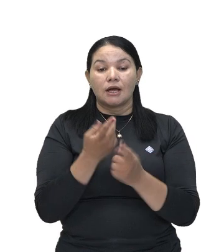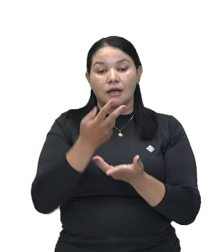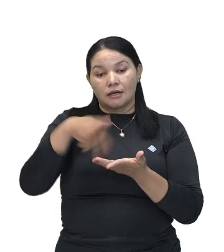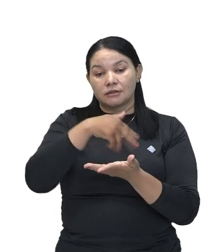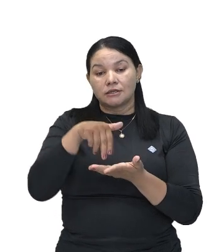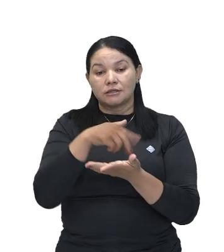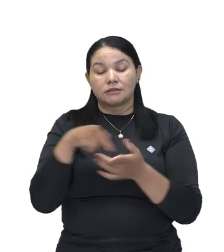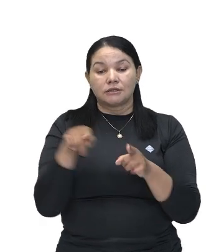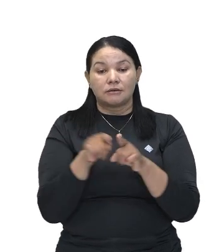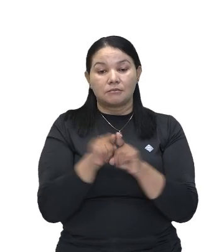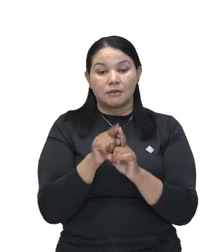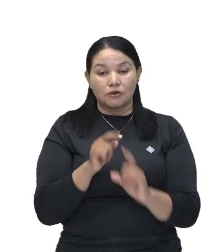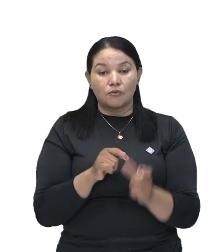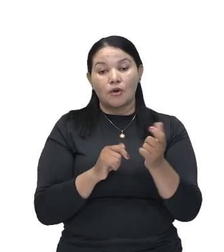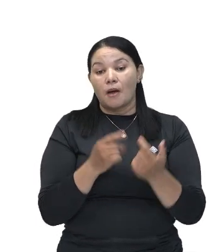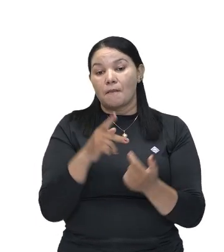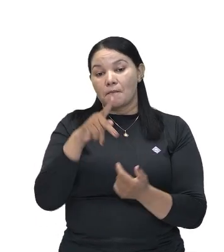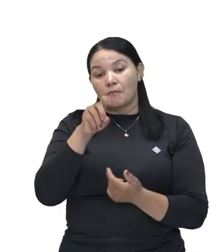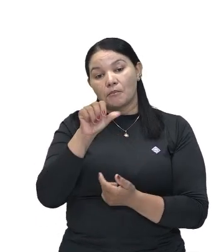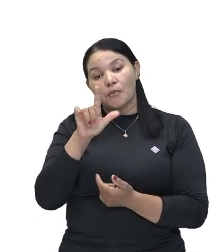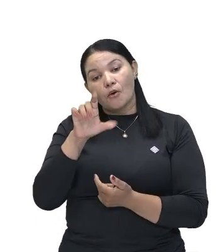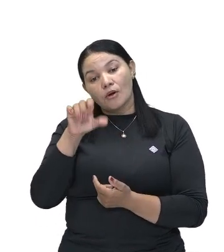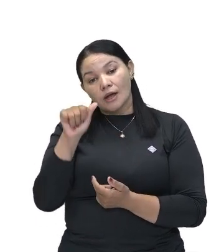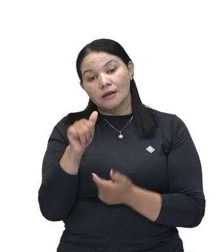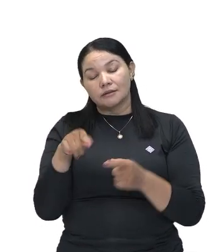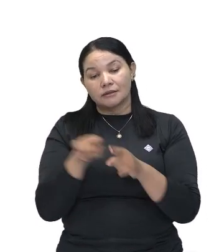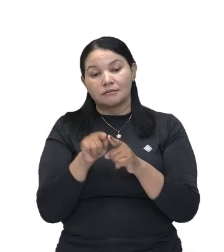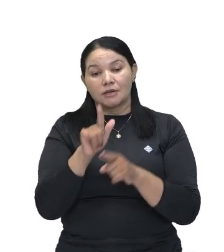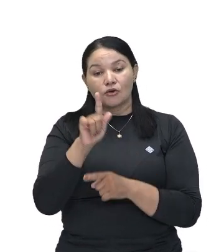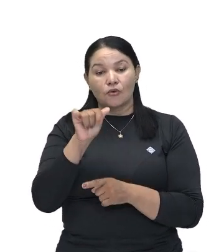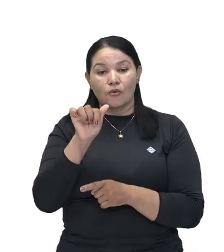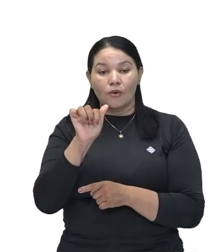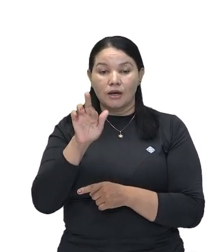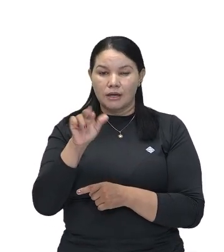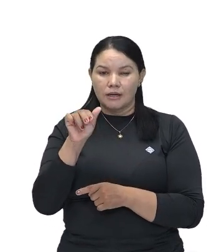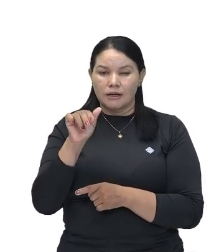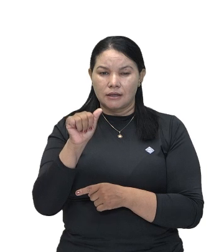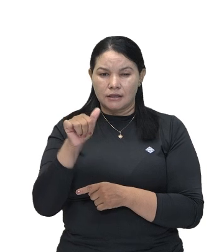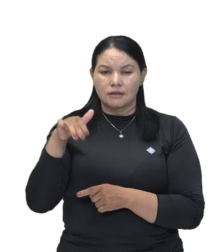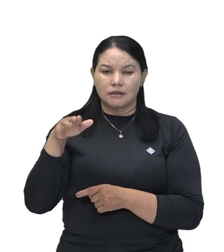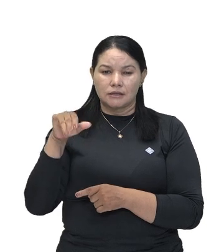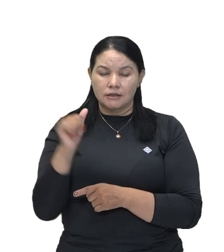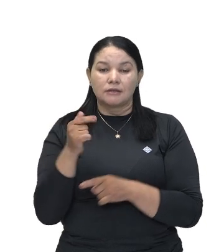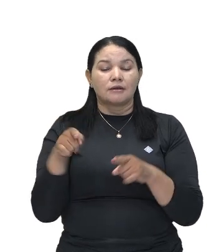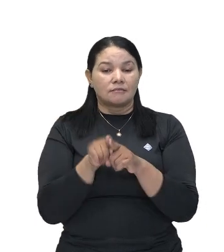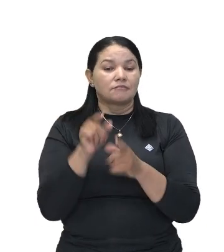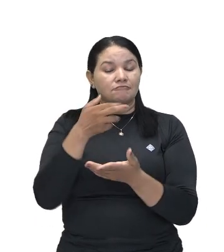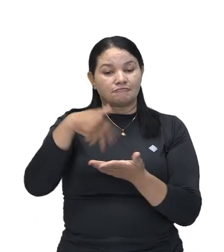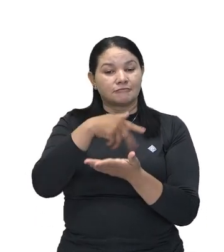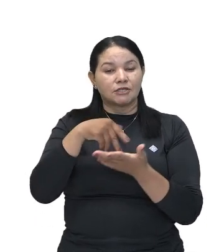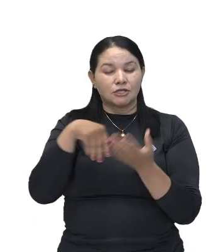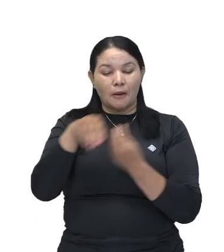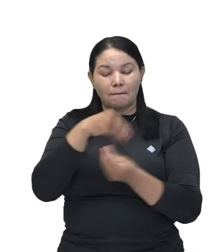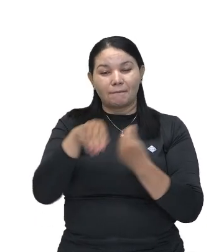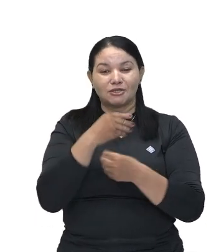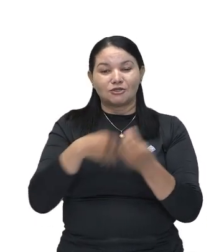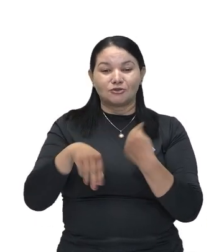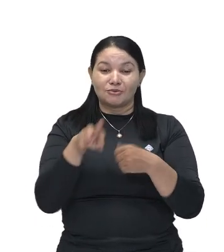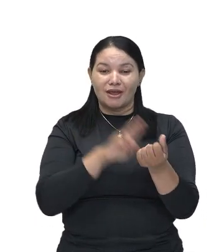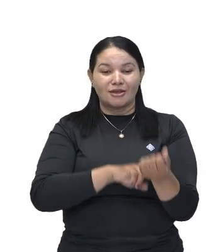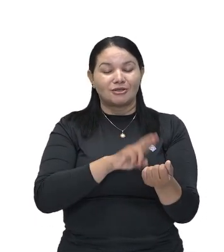danças é a polca e a guaranha, né? Então essas danças aí, elas vão envolver ali uma mistura de